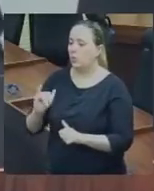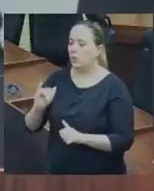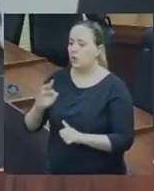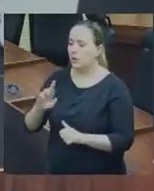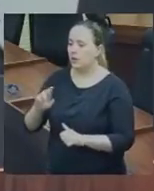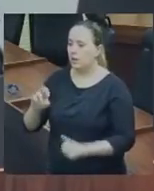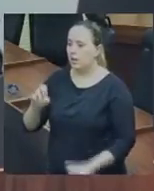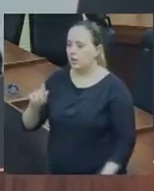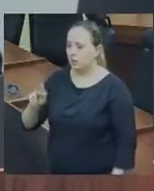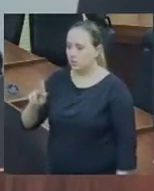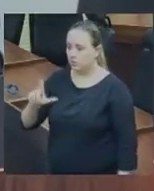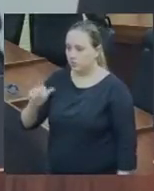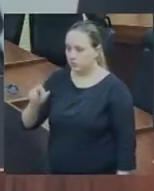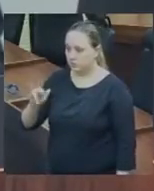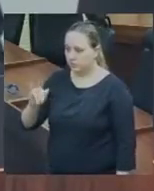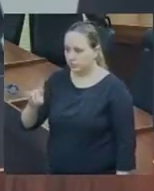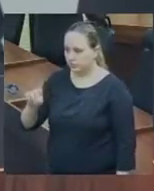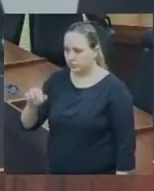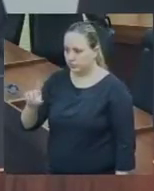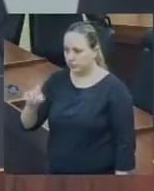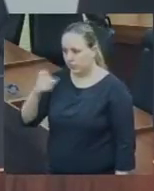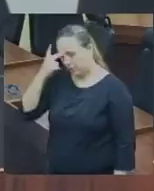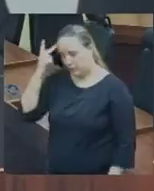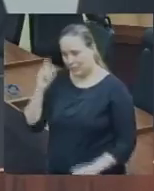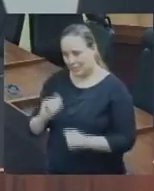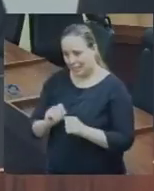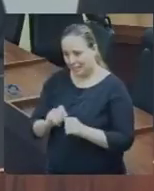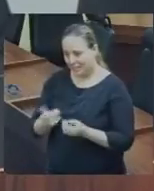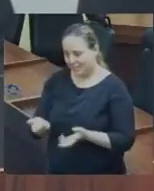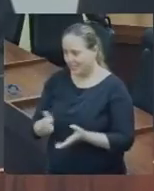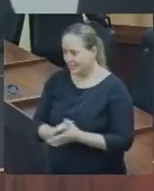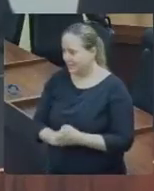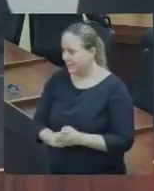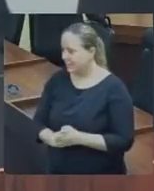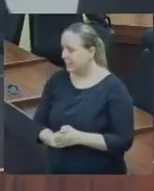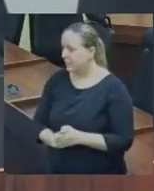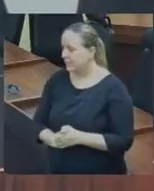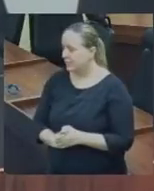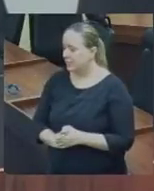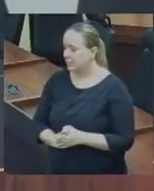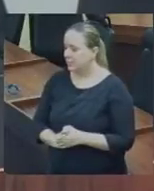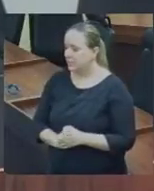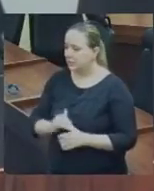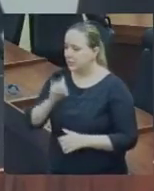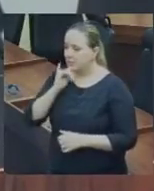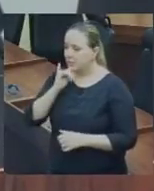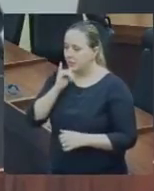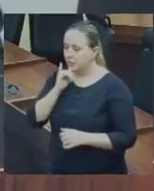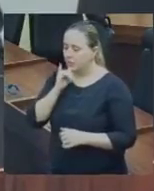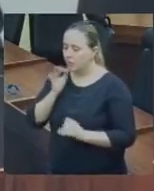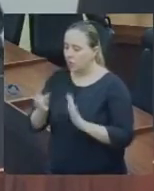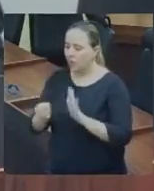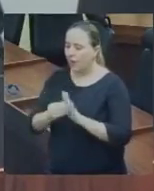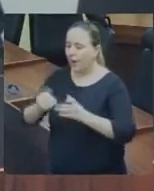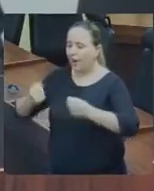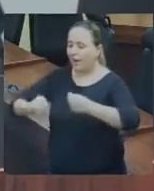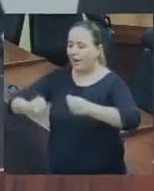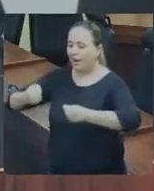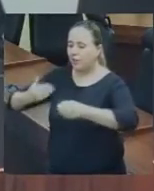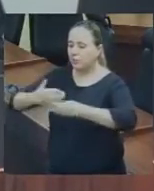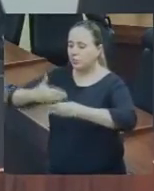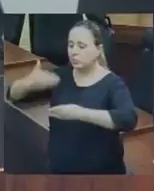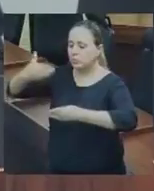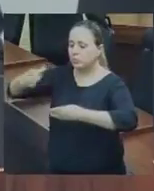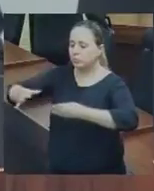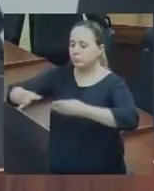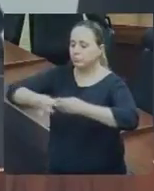que a pessoa está cometendo para você colocar em um ano no para-brisa de carro que estaciona em vaga